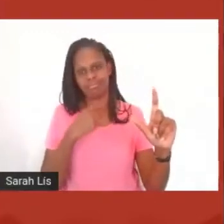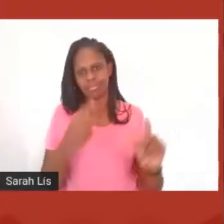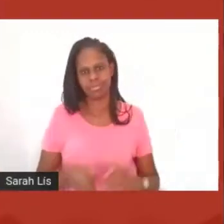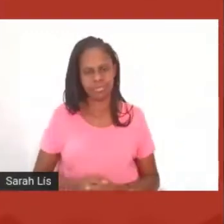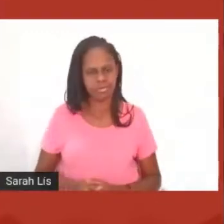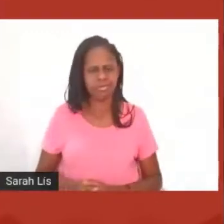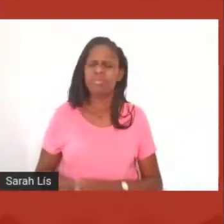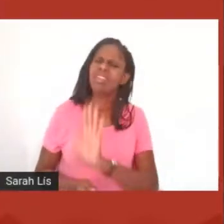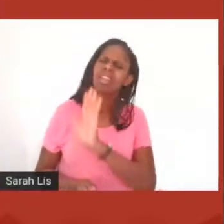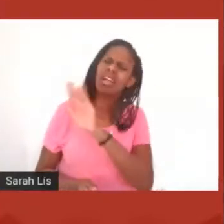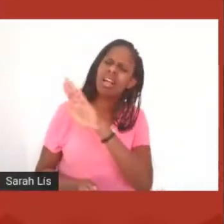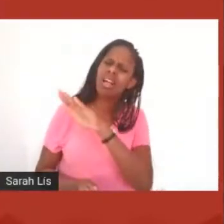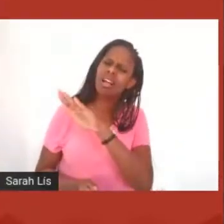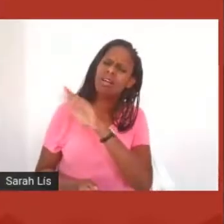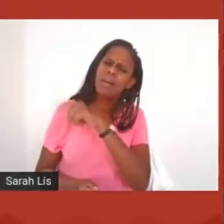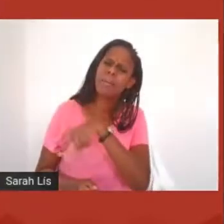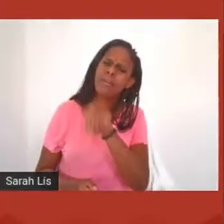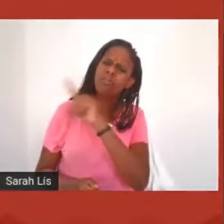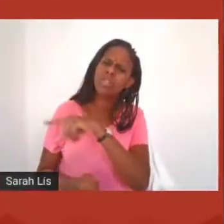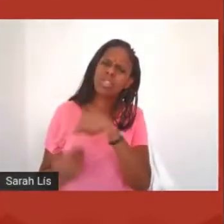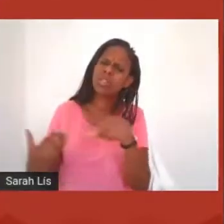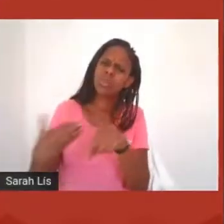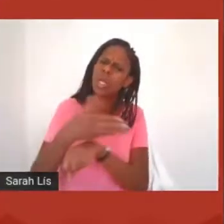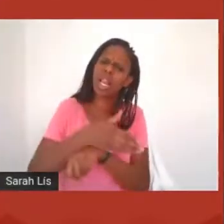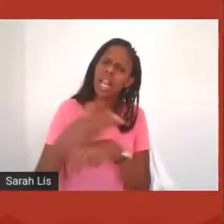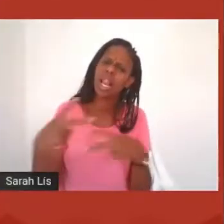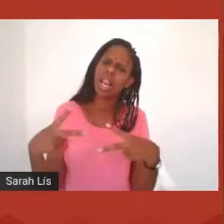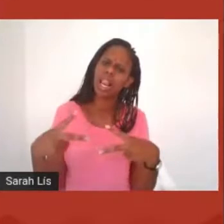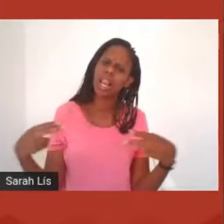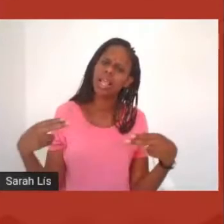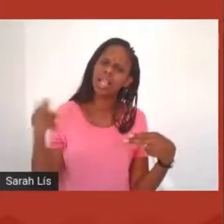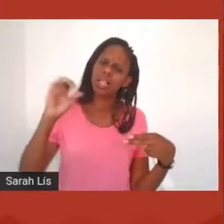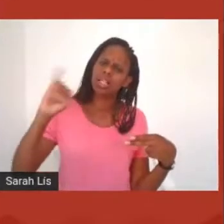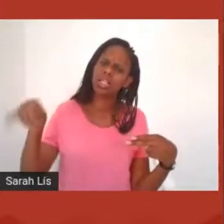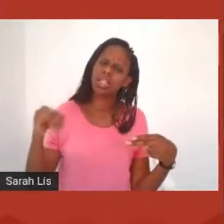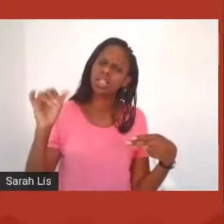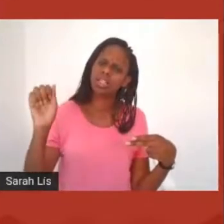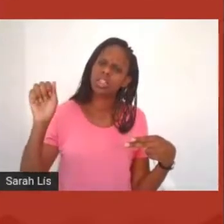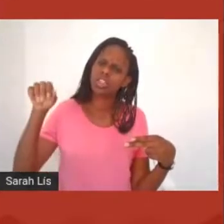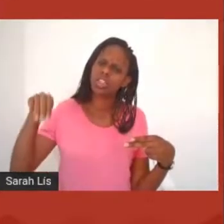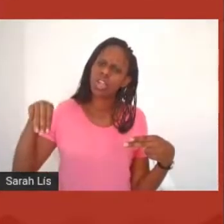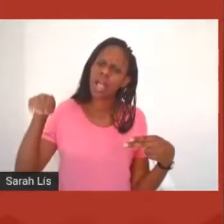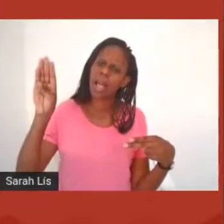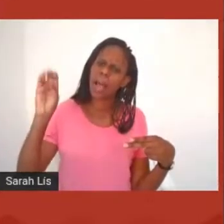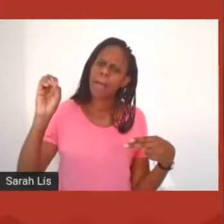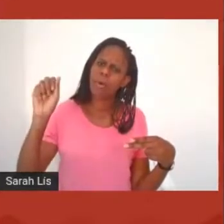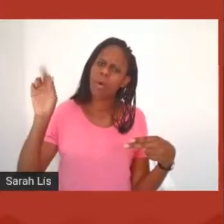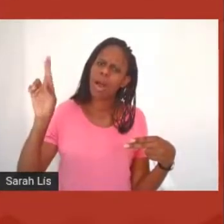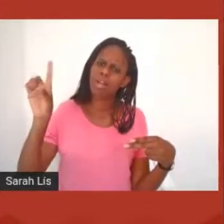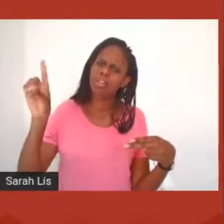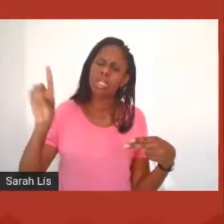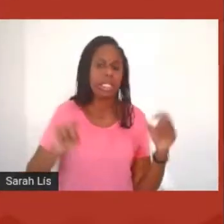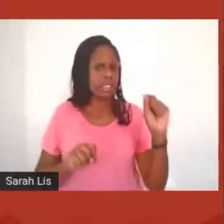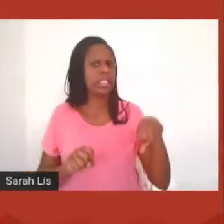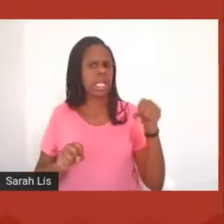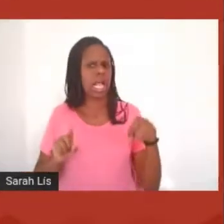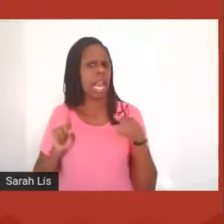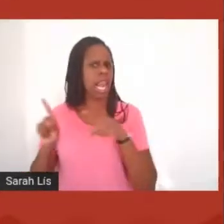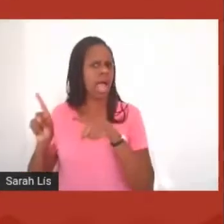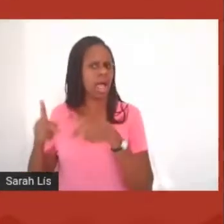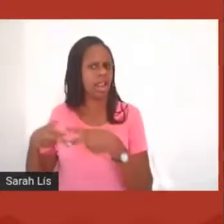estão não entraram no link do Jamboard? Sim. É, por lá sim, eu só tô dizendo aqui que